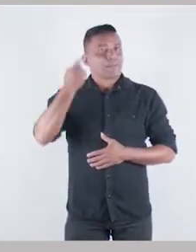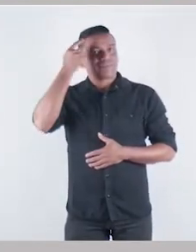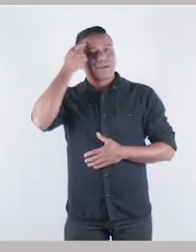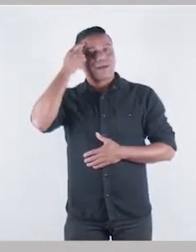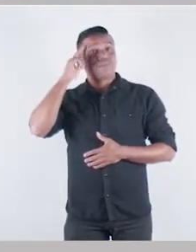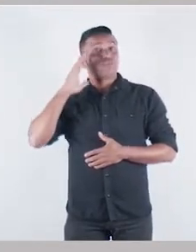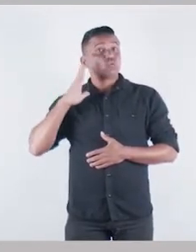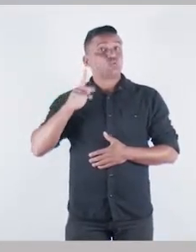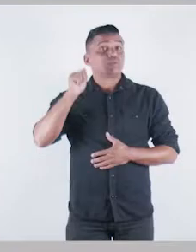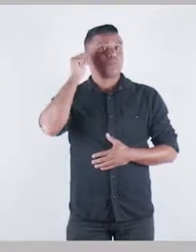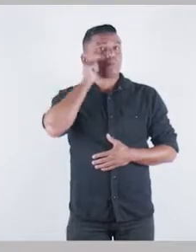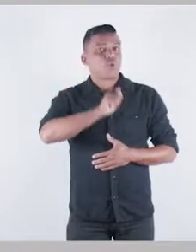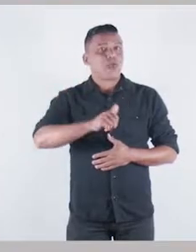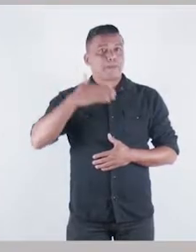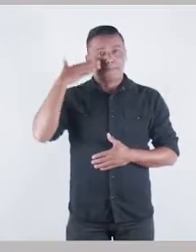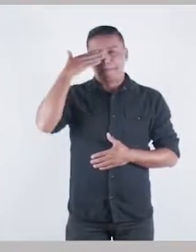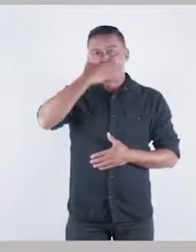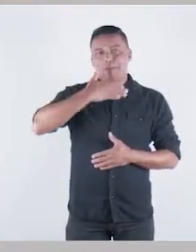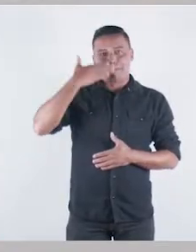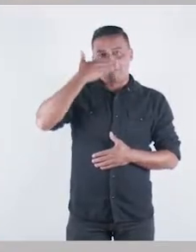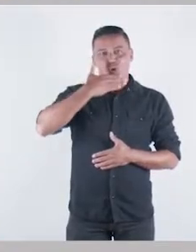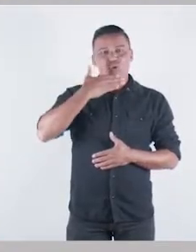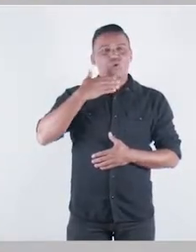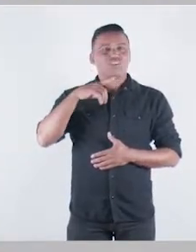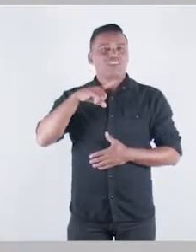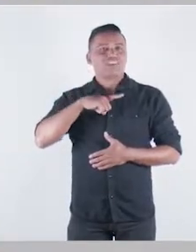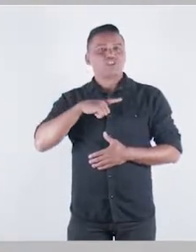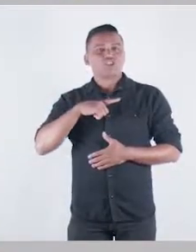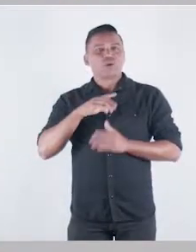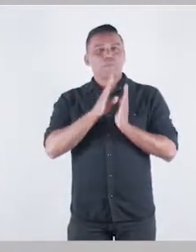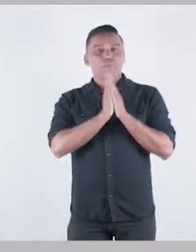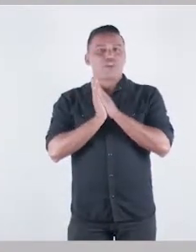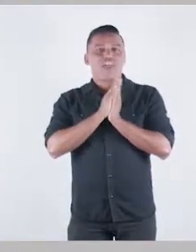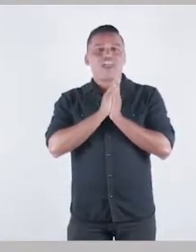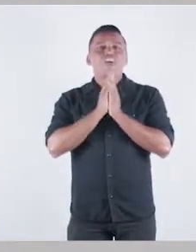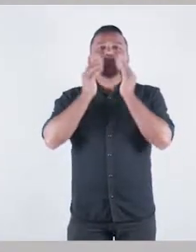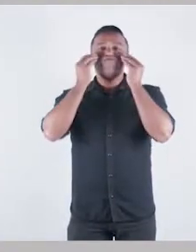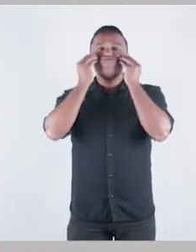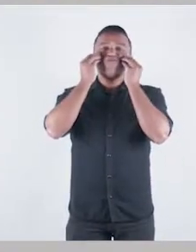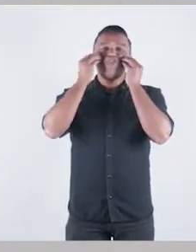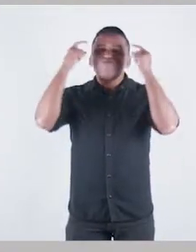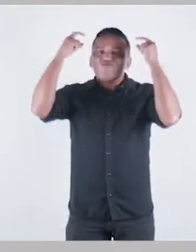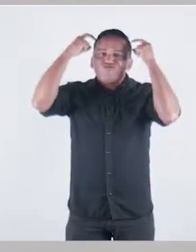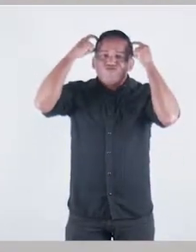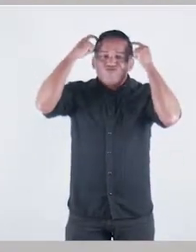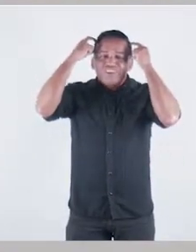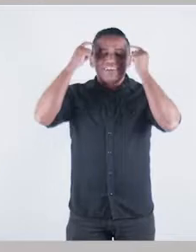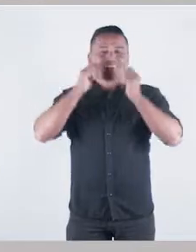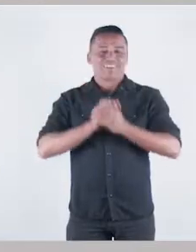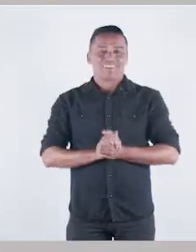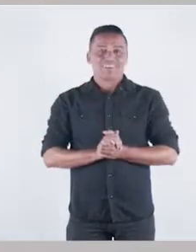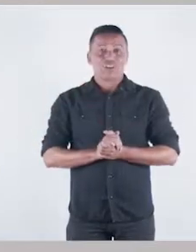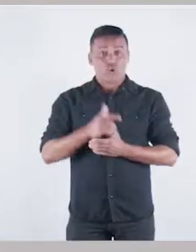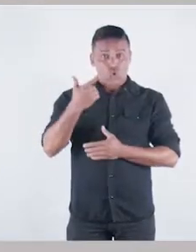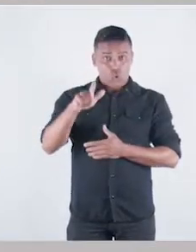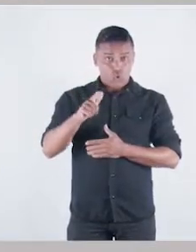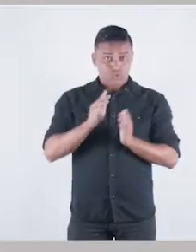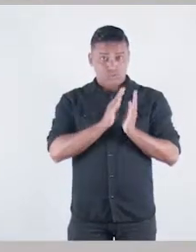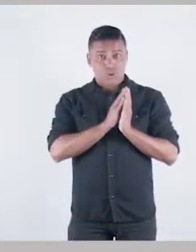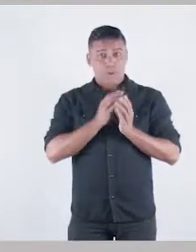dama de puteiro tinha um ursinho de pelúcia. O outro